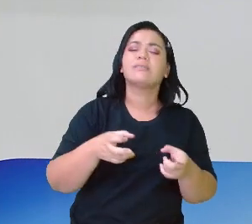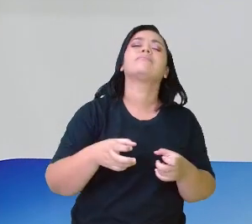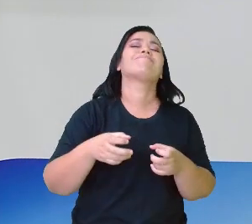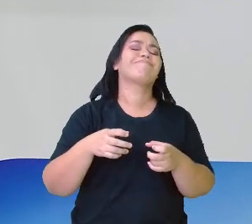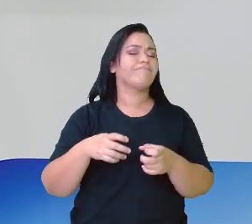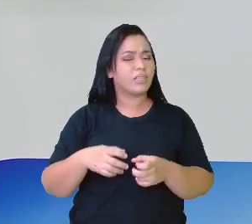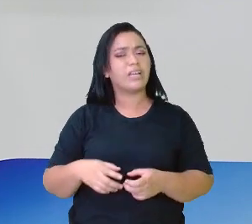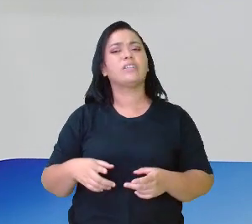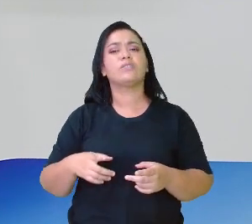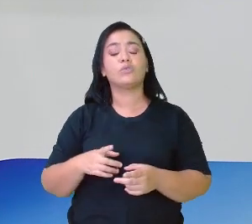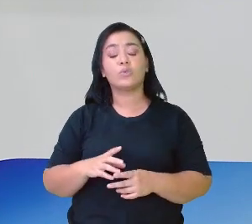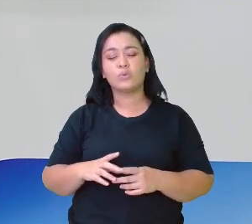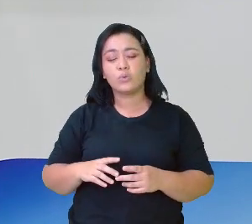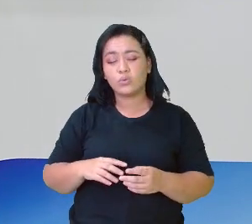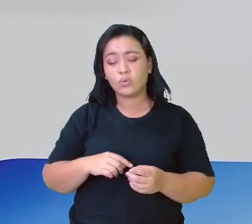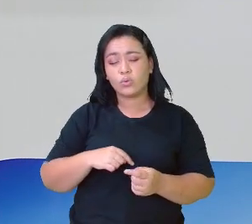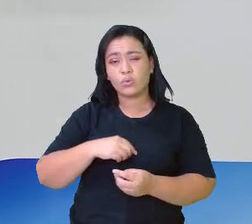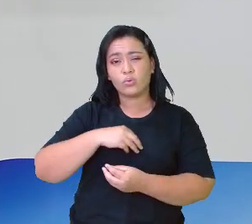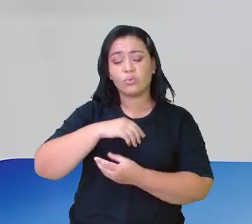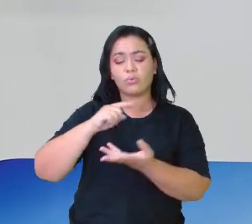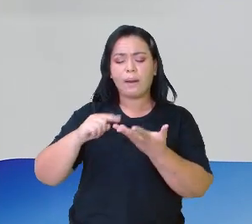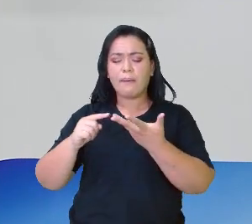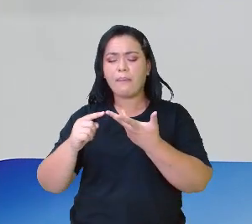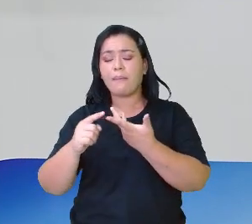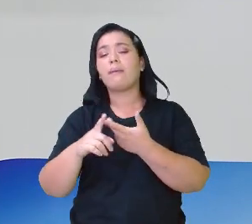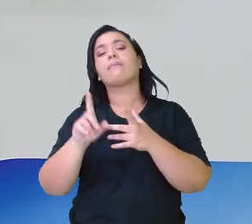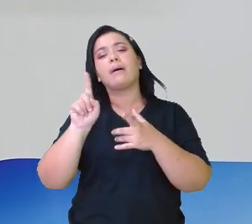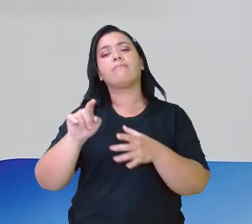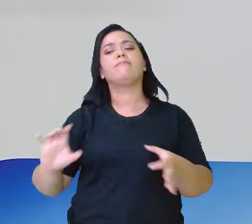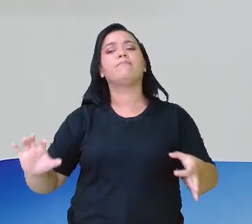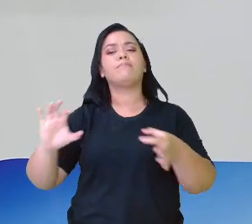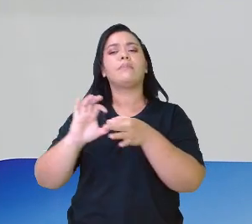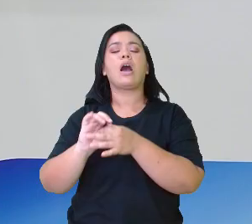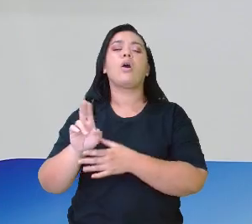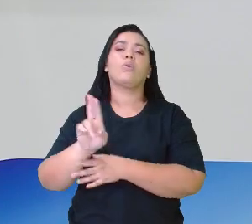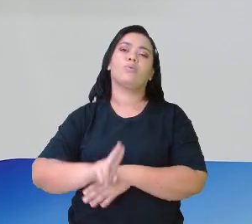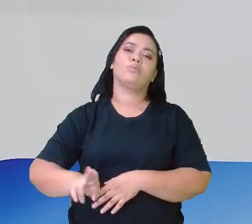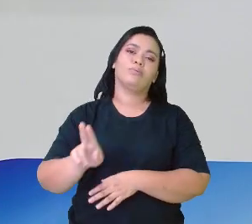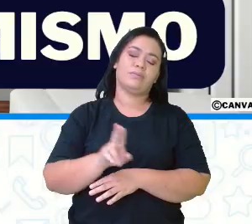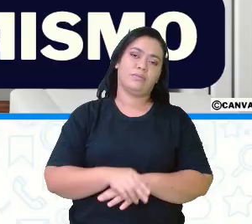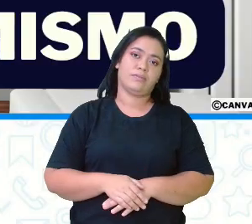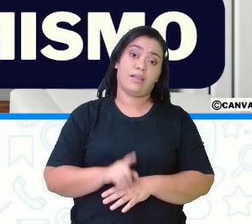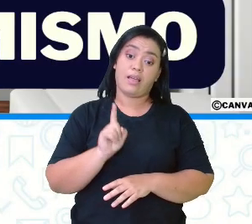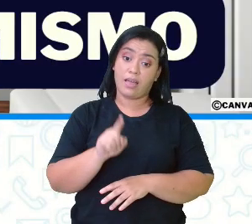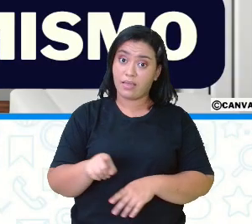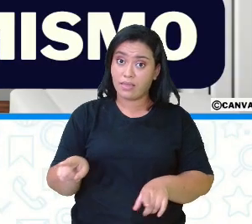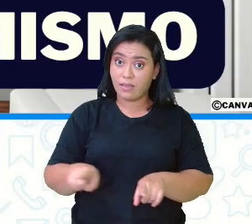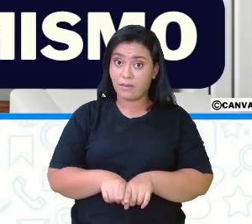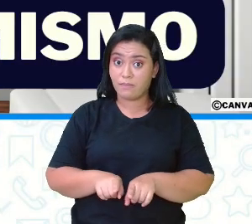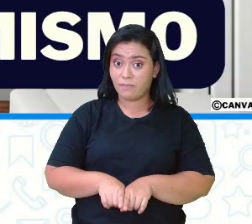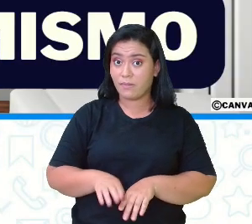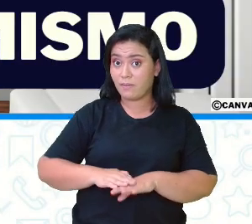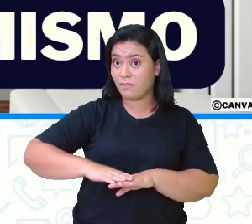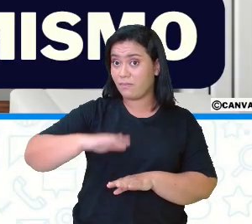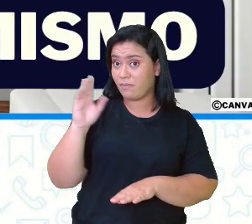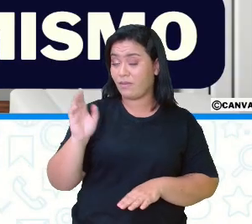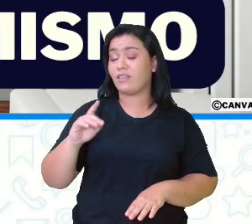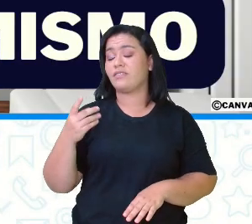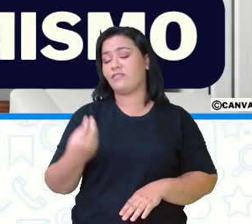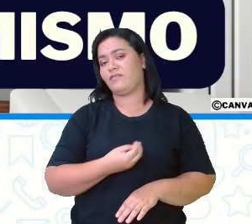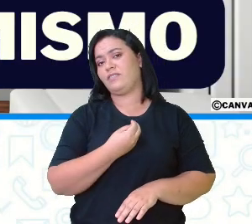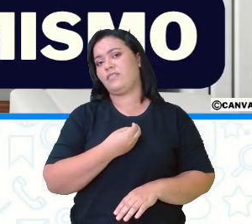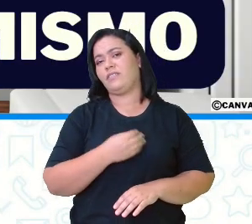ao consumismo, cada vez mais intenso também na vida das pessoas. E aí, você se considera uma